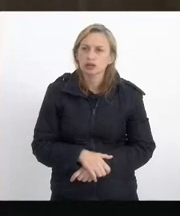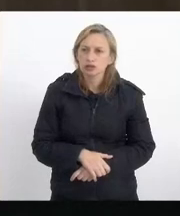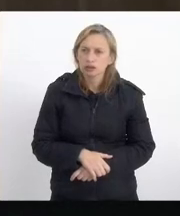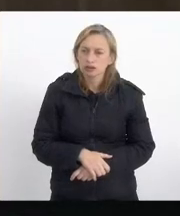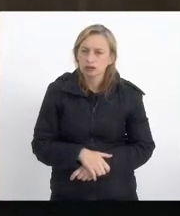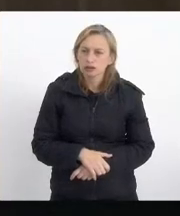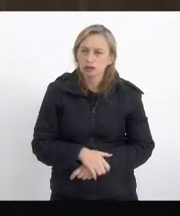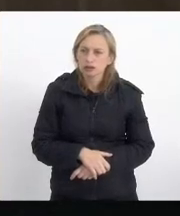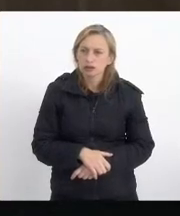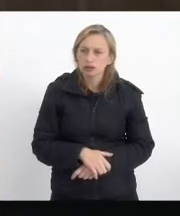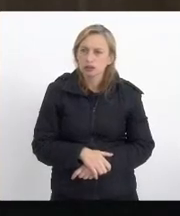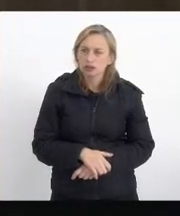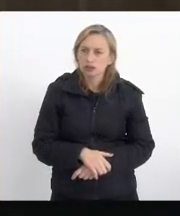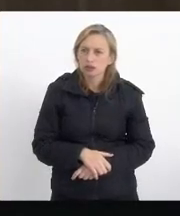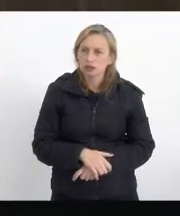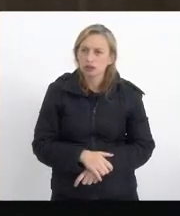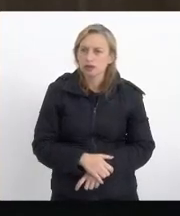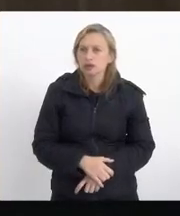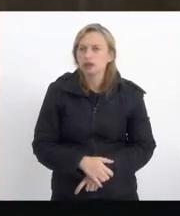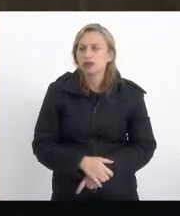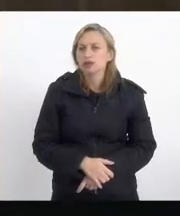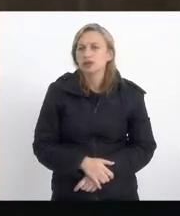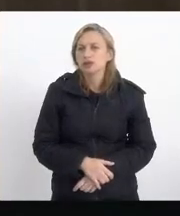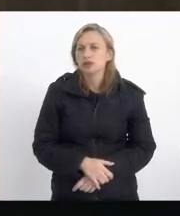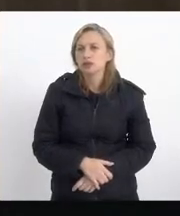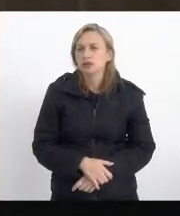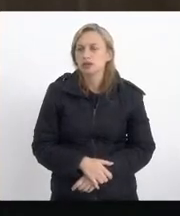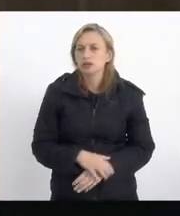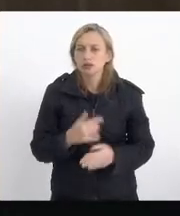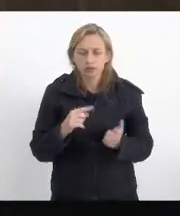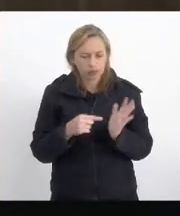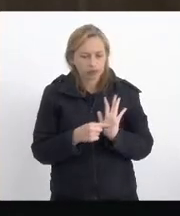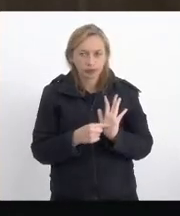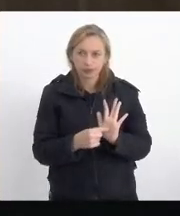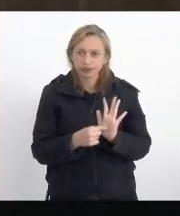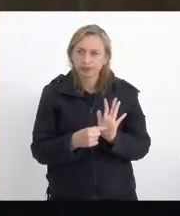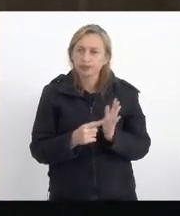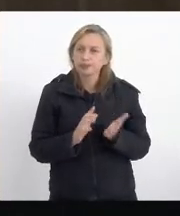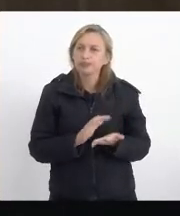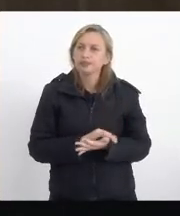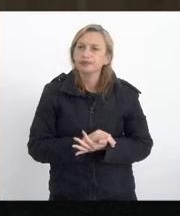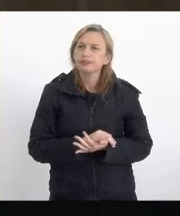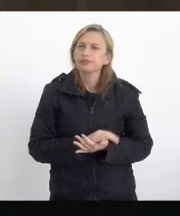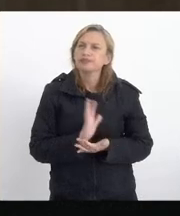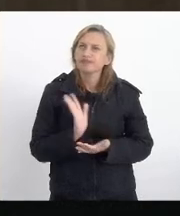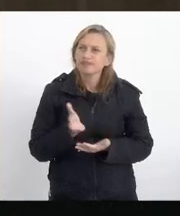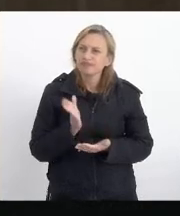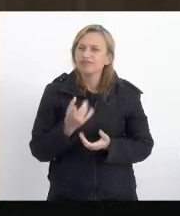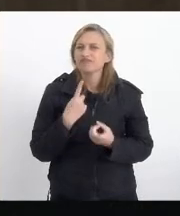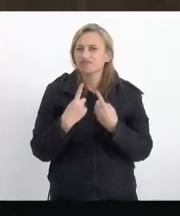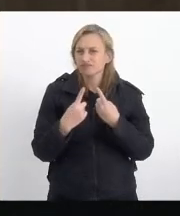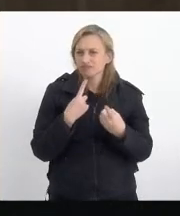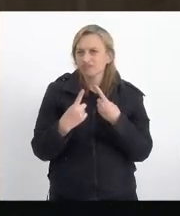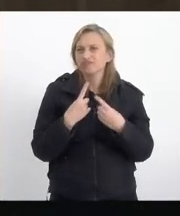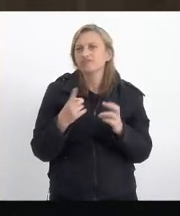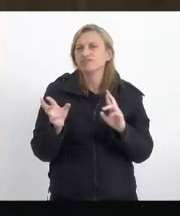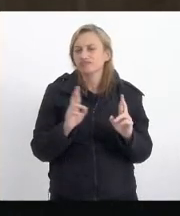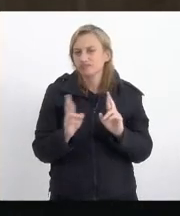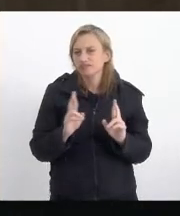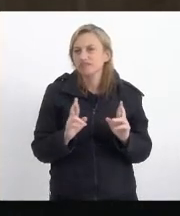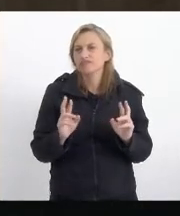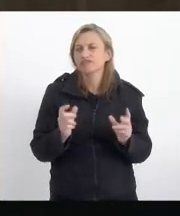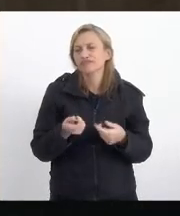quiser subir, isso. Fica melhor. Eu trouxe algo aqui que já vem sendo discutido com relação a essa